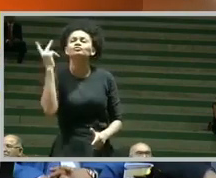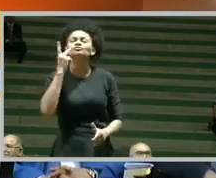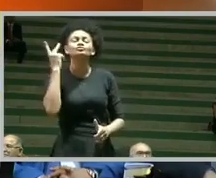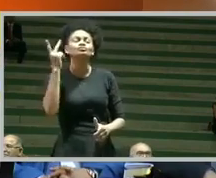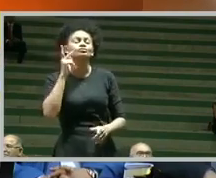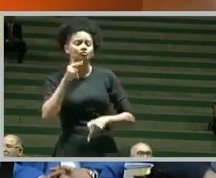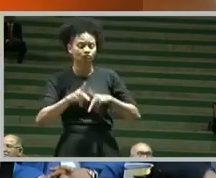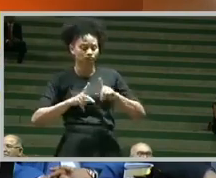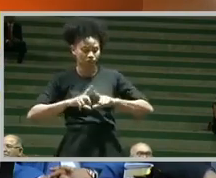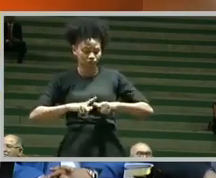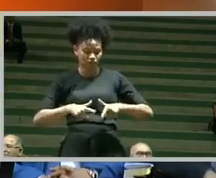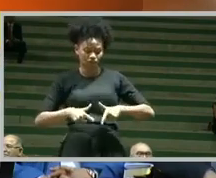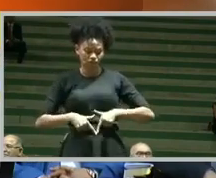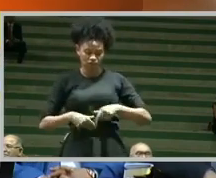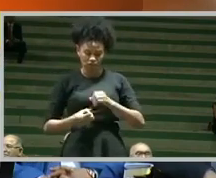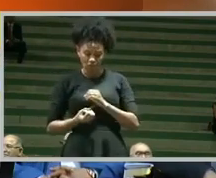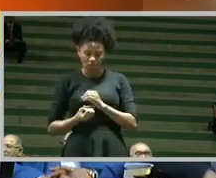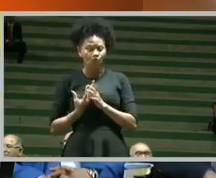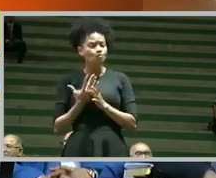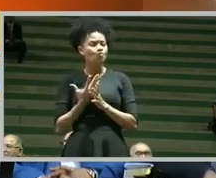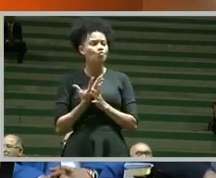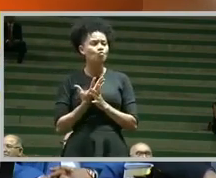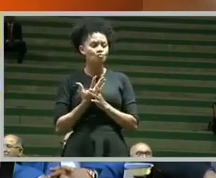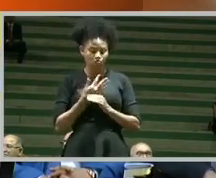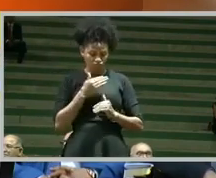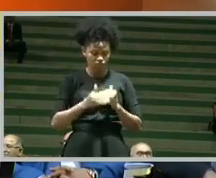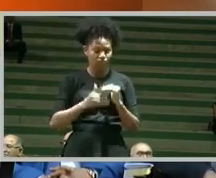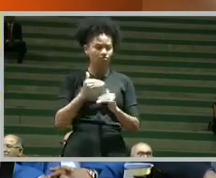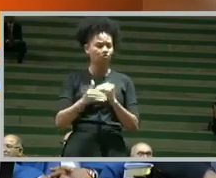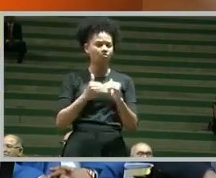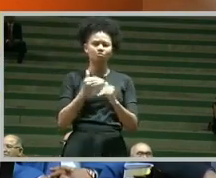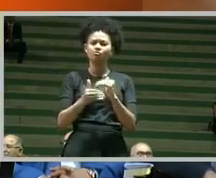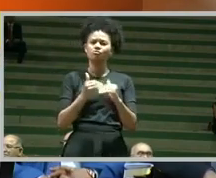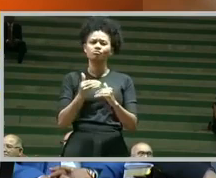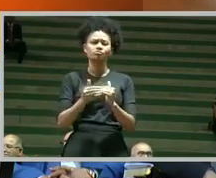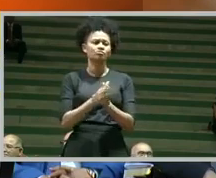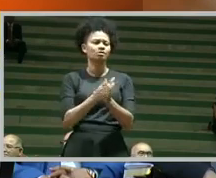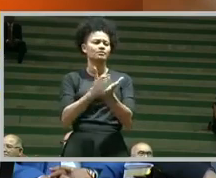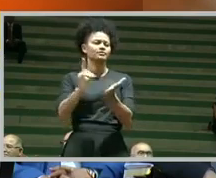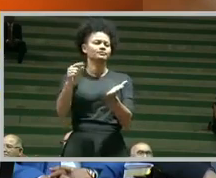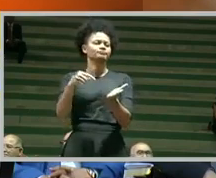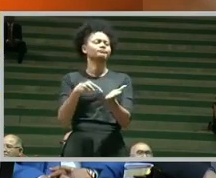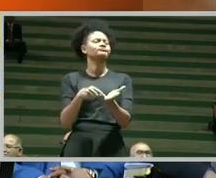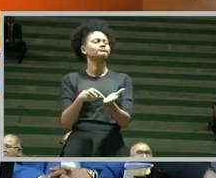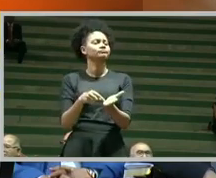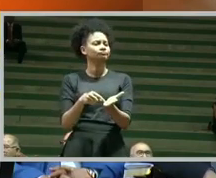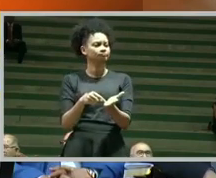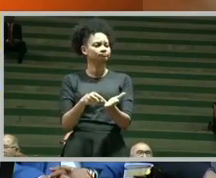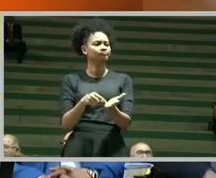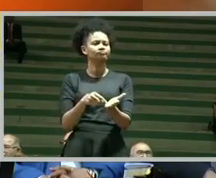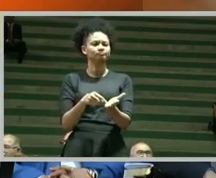Israel? A origem, o desenvolvimento, na Bíblia.